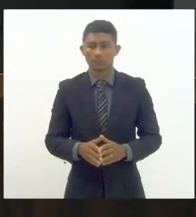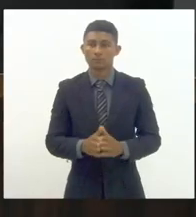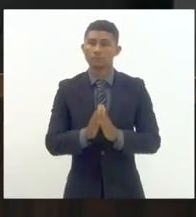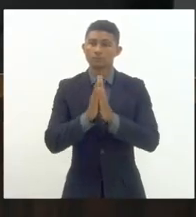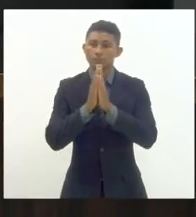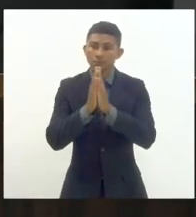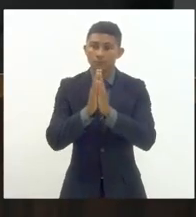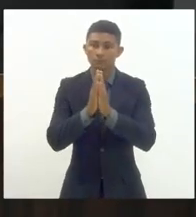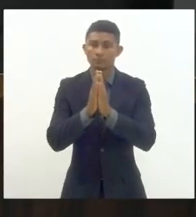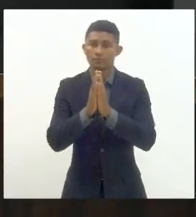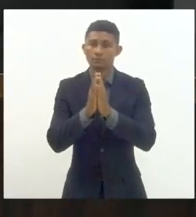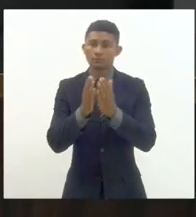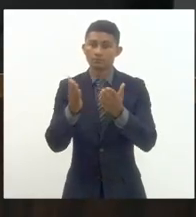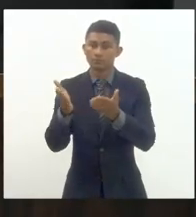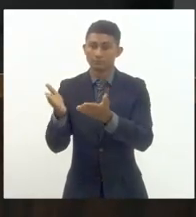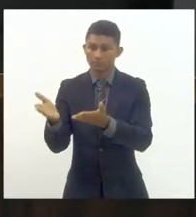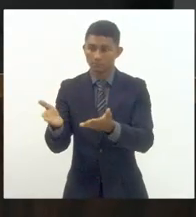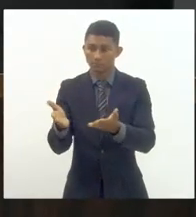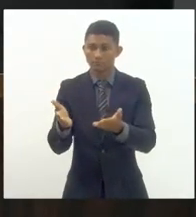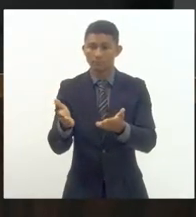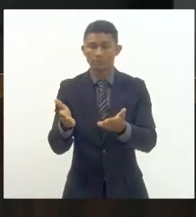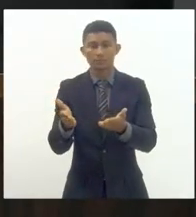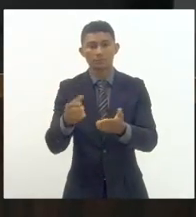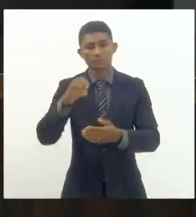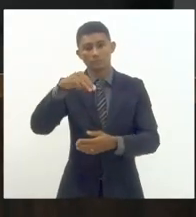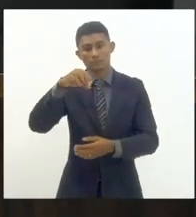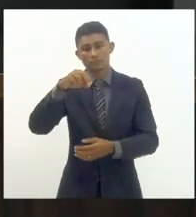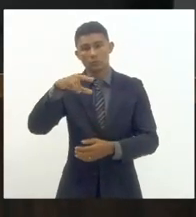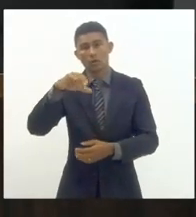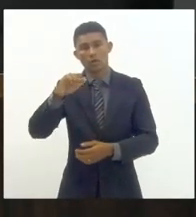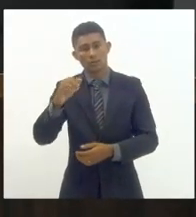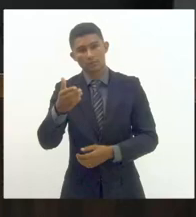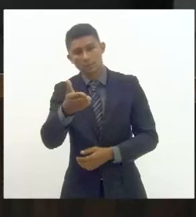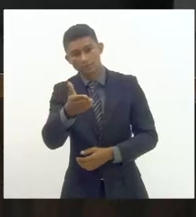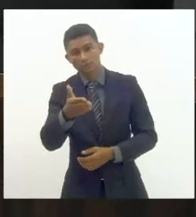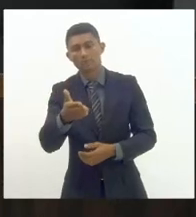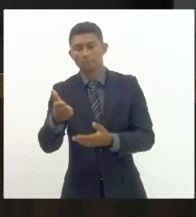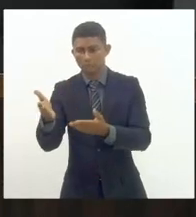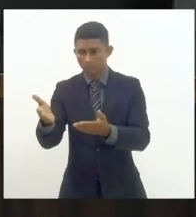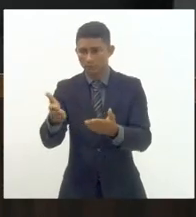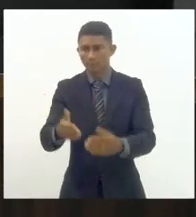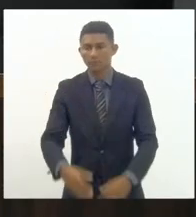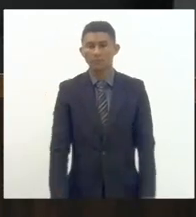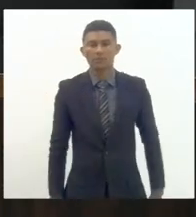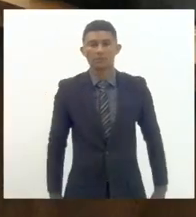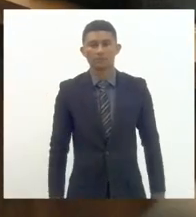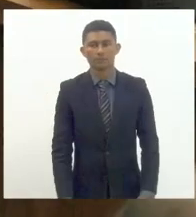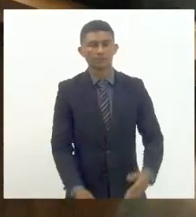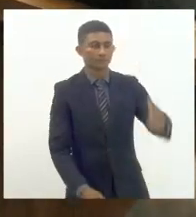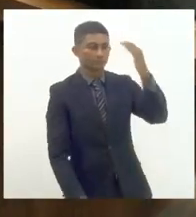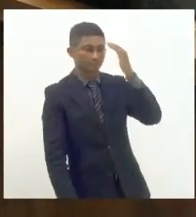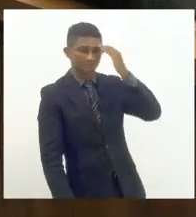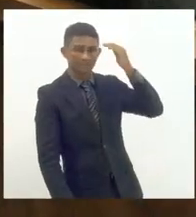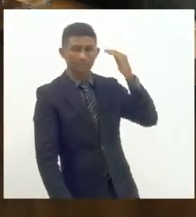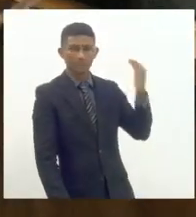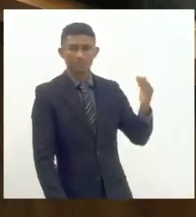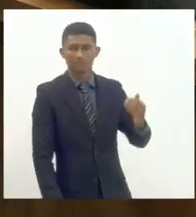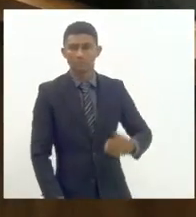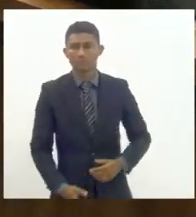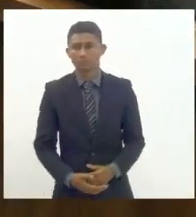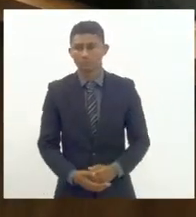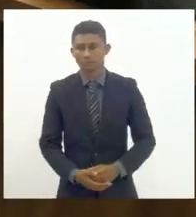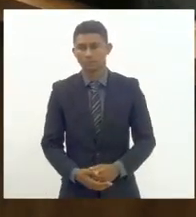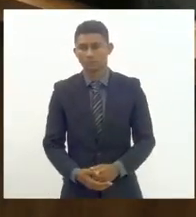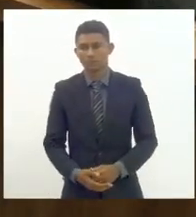gentilmente passou seu momento para a deputada Mônica, que está com a palavra, deputada Mônica. Obrigada, deputado Márcio Galberto,